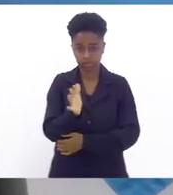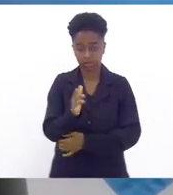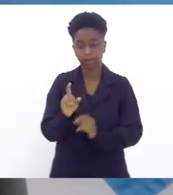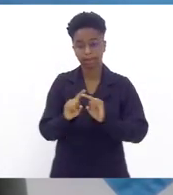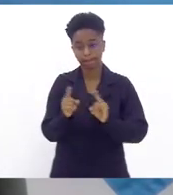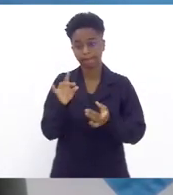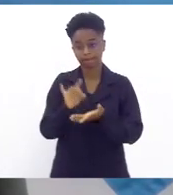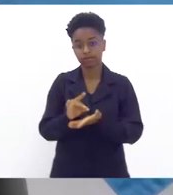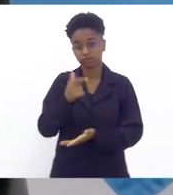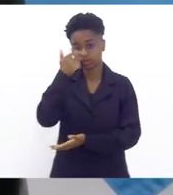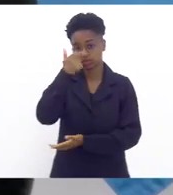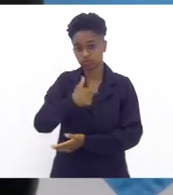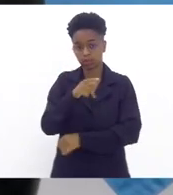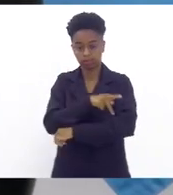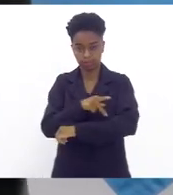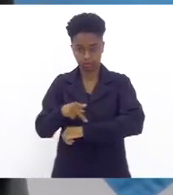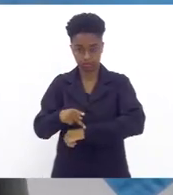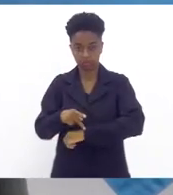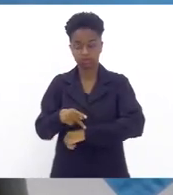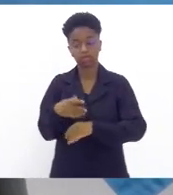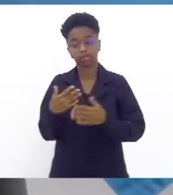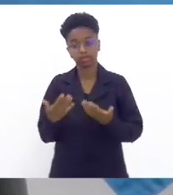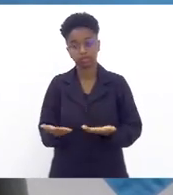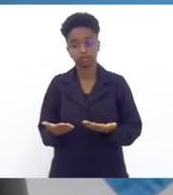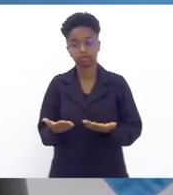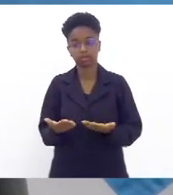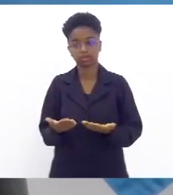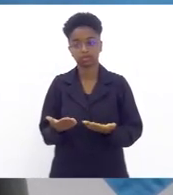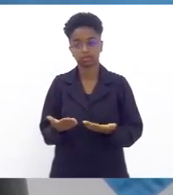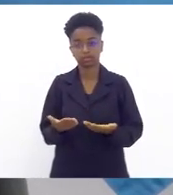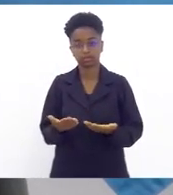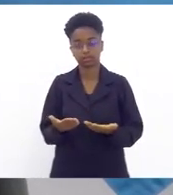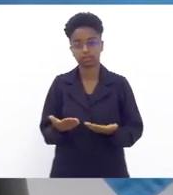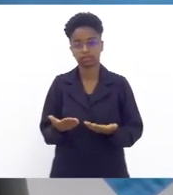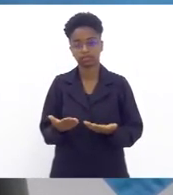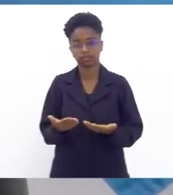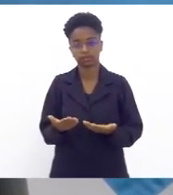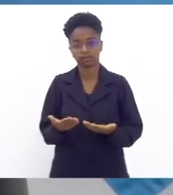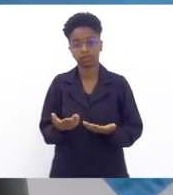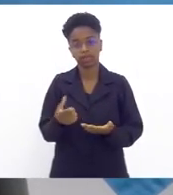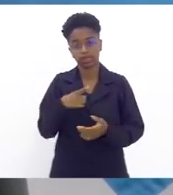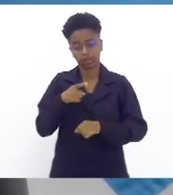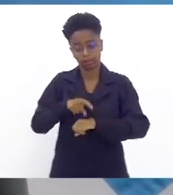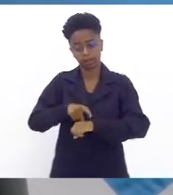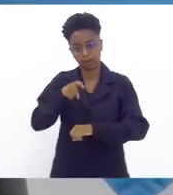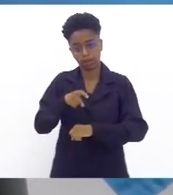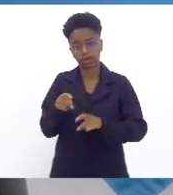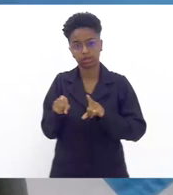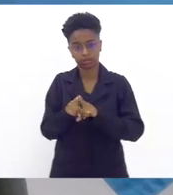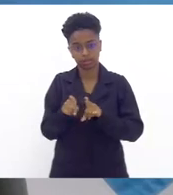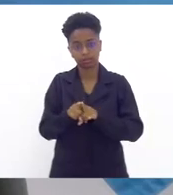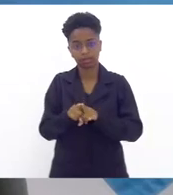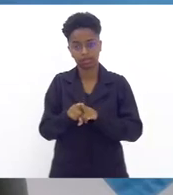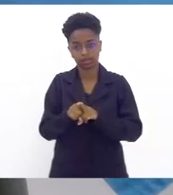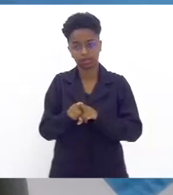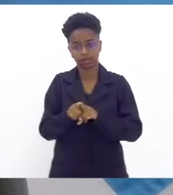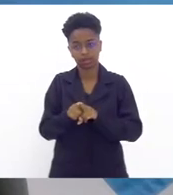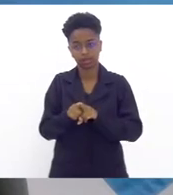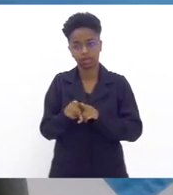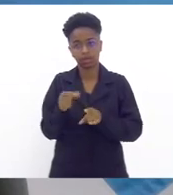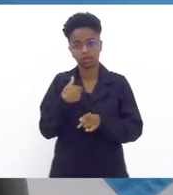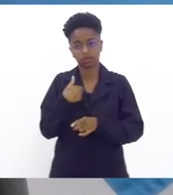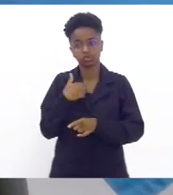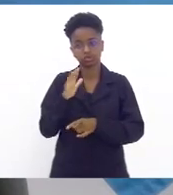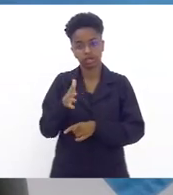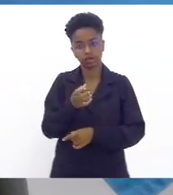eu sou pedagoga então tive meu momento passei muitas